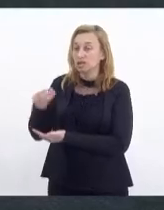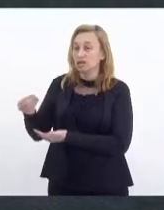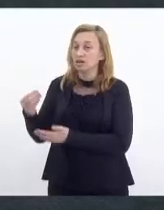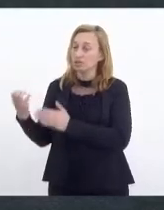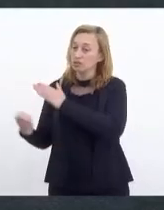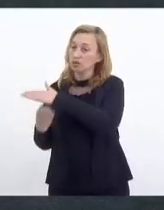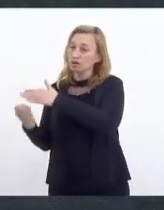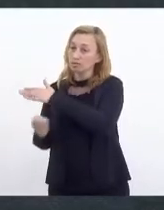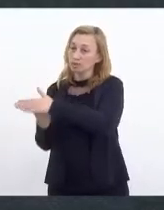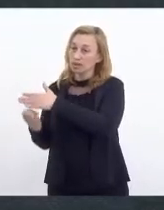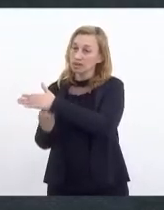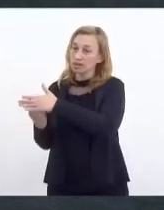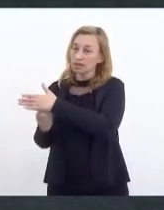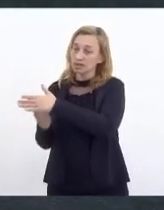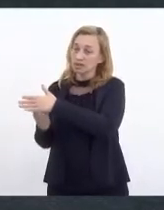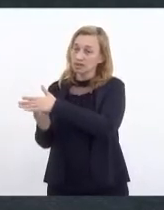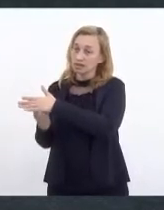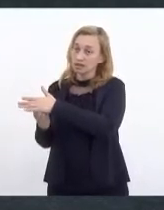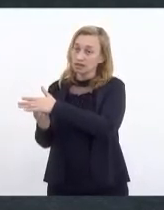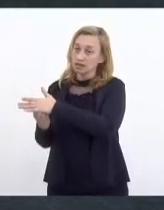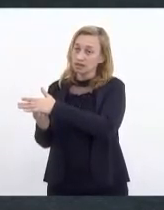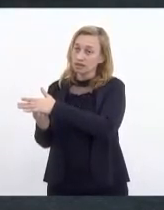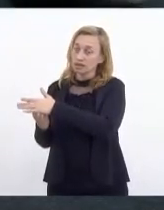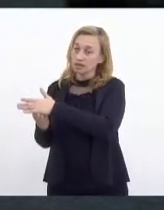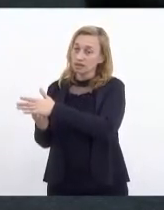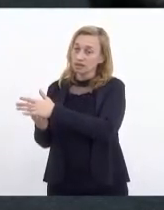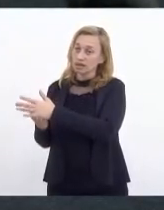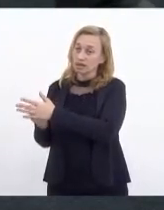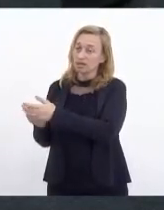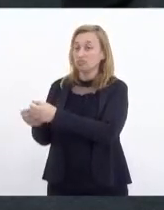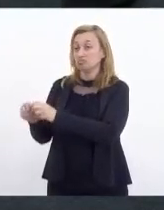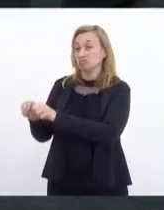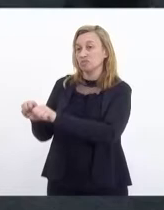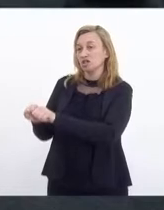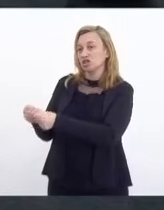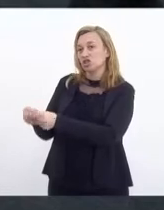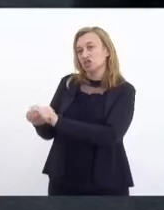desmonte. O deputado Brazão